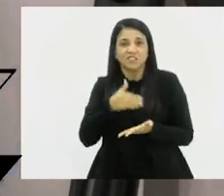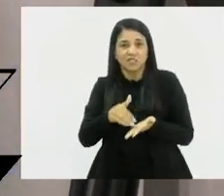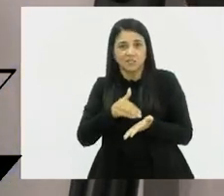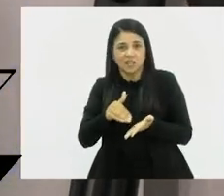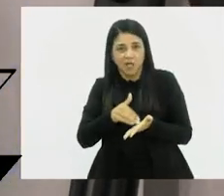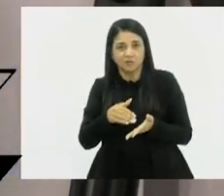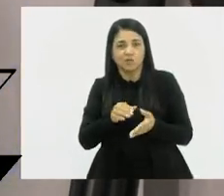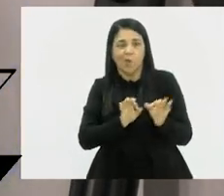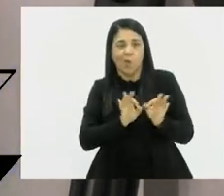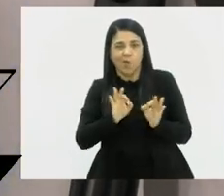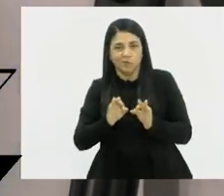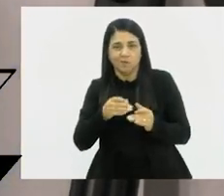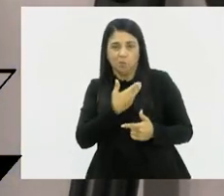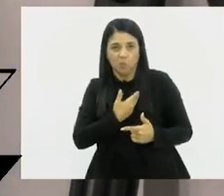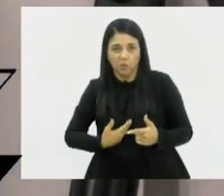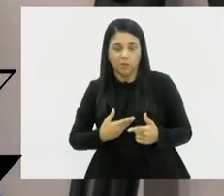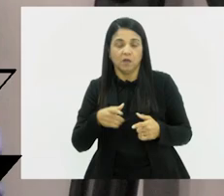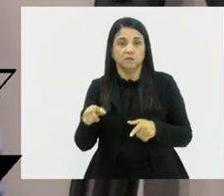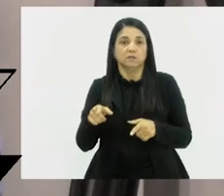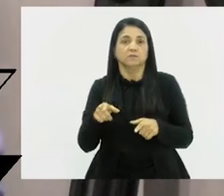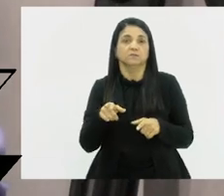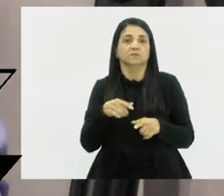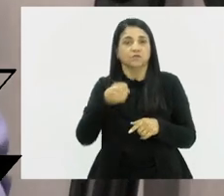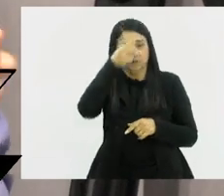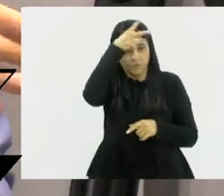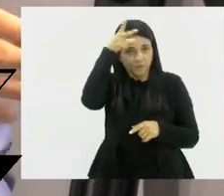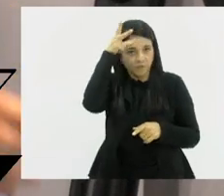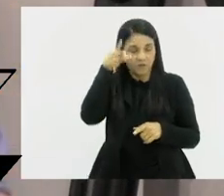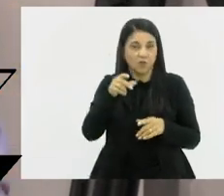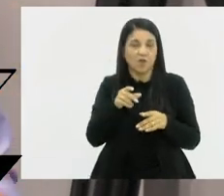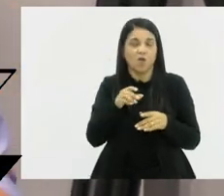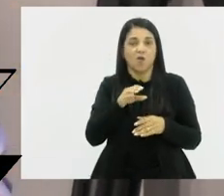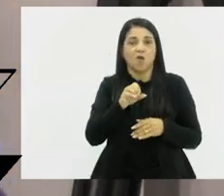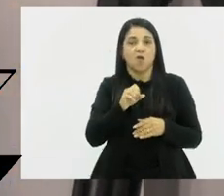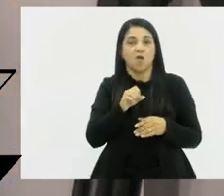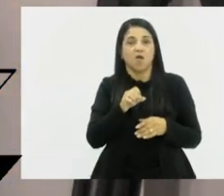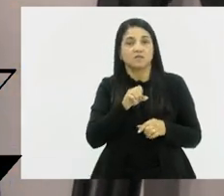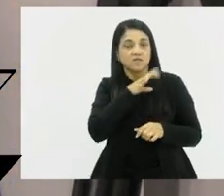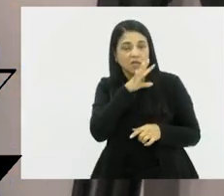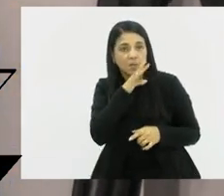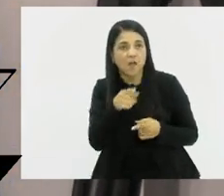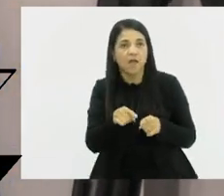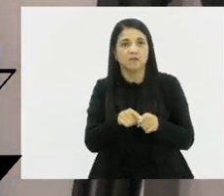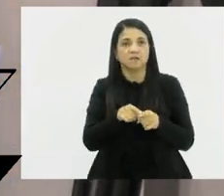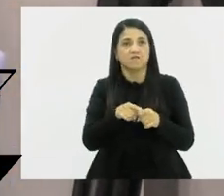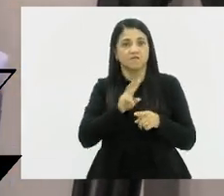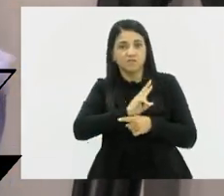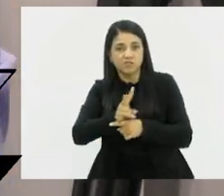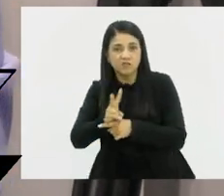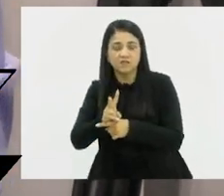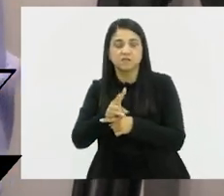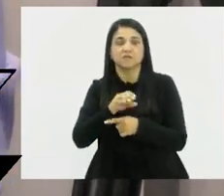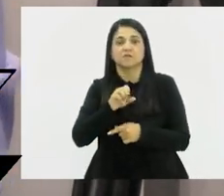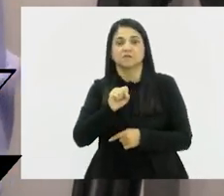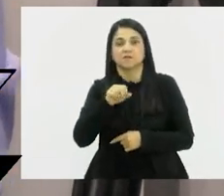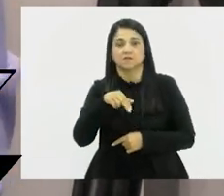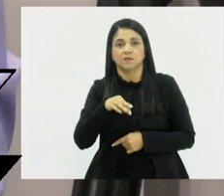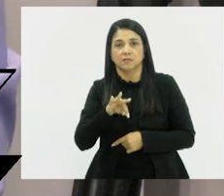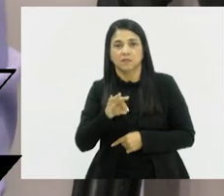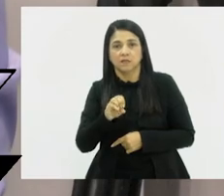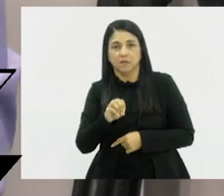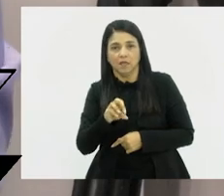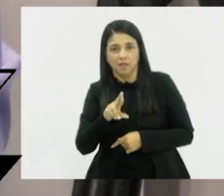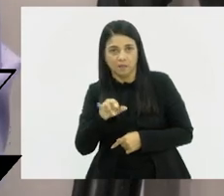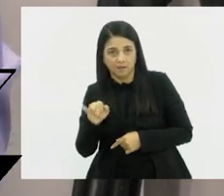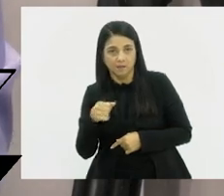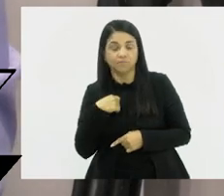que o representante da causa animal da prefeitura, do que a vigilância sanitária do município. Enfim, não posso